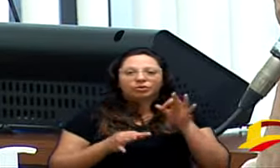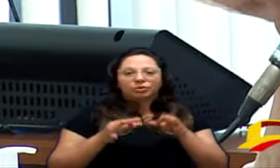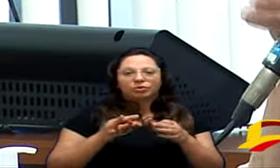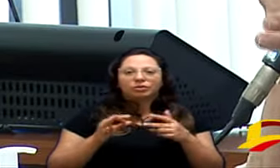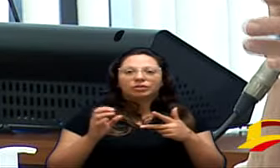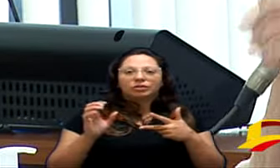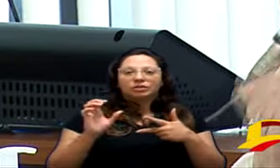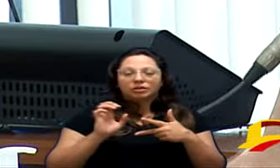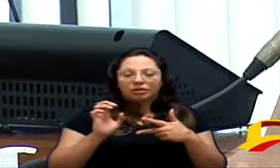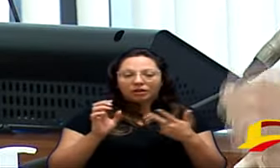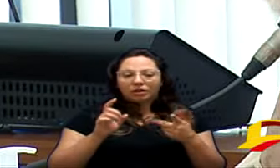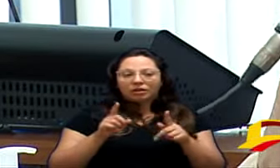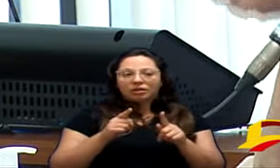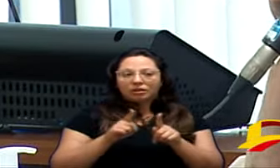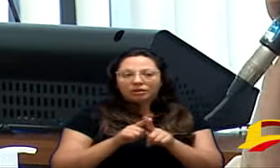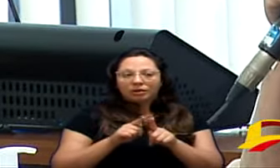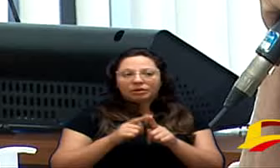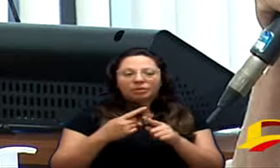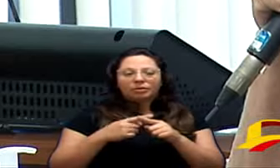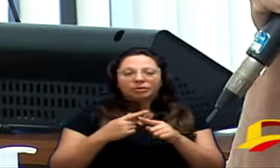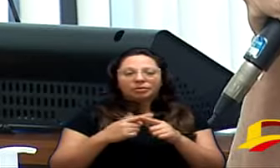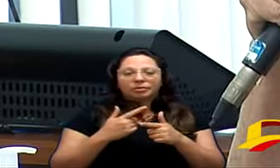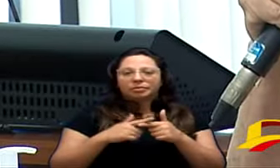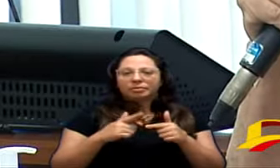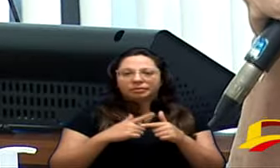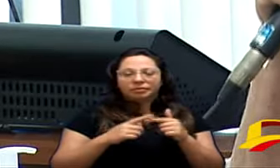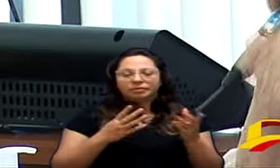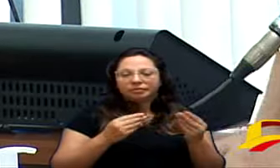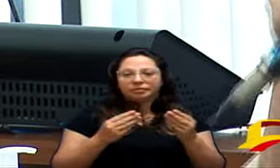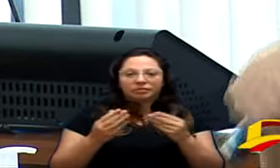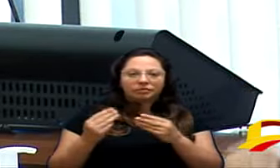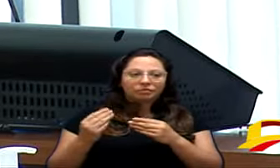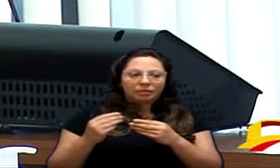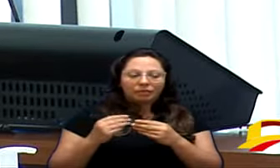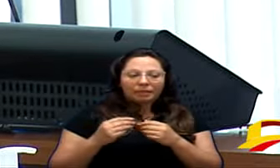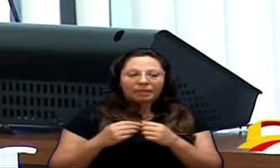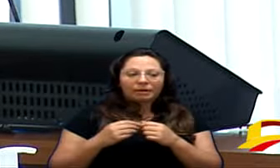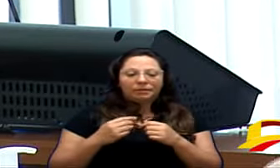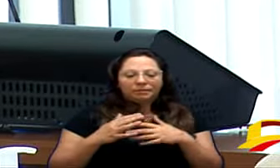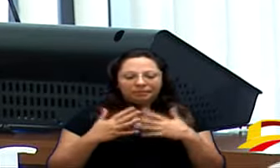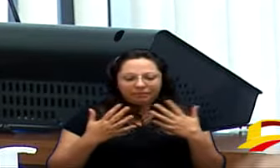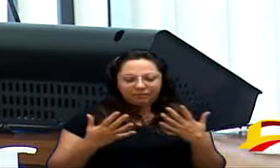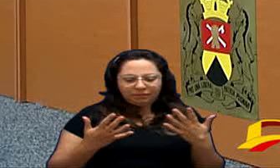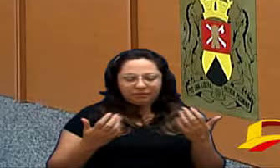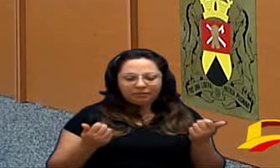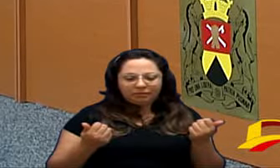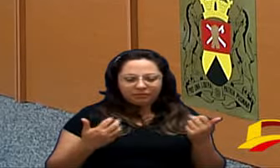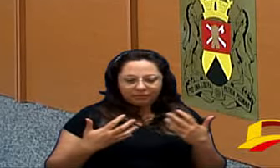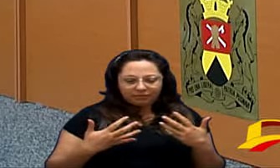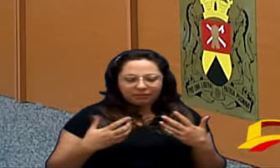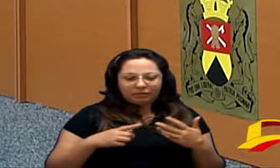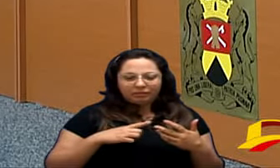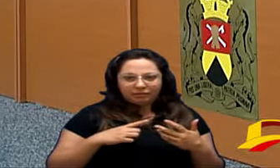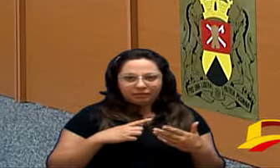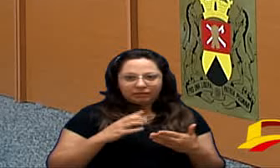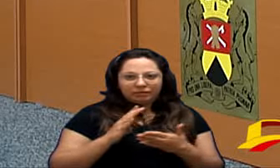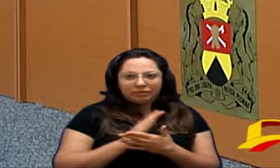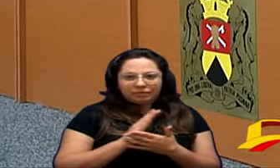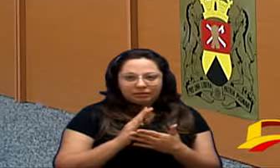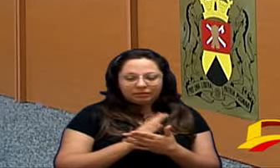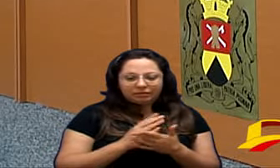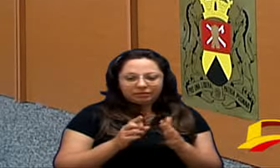porque aa po Federal mino público vamos lá vereadora então e a gente tem algumas questões aí